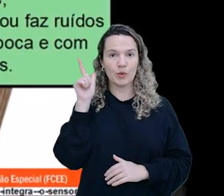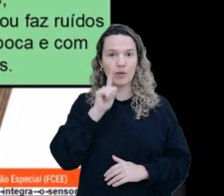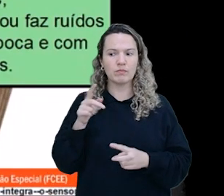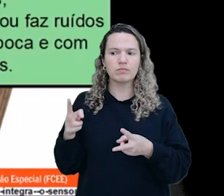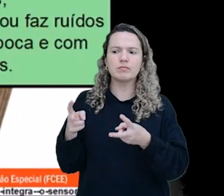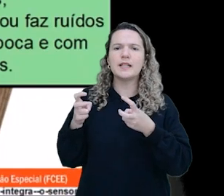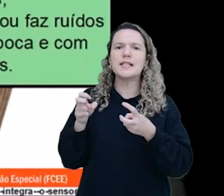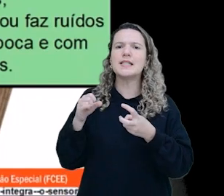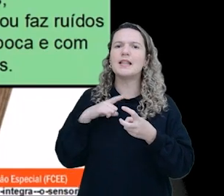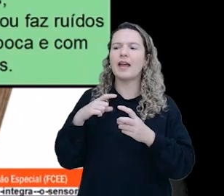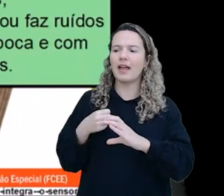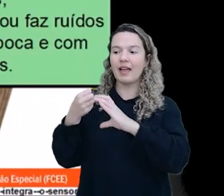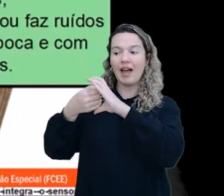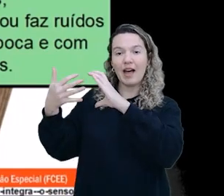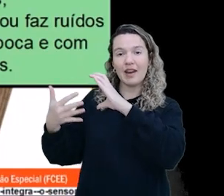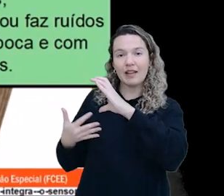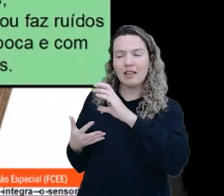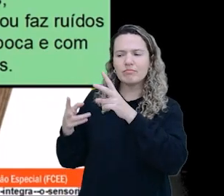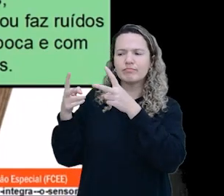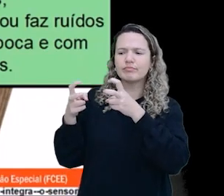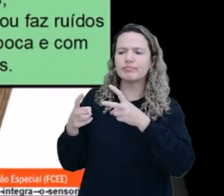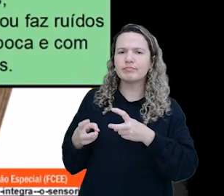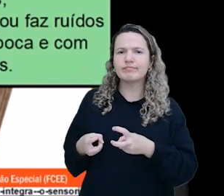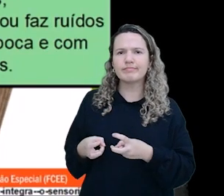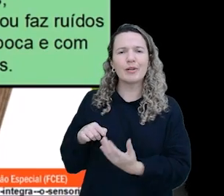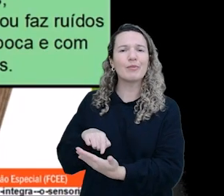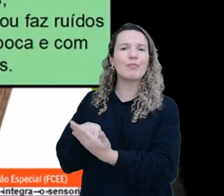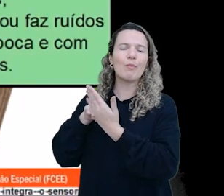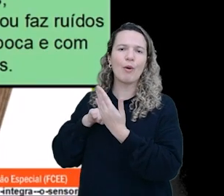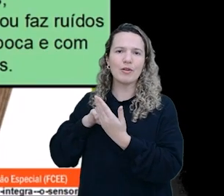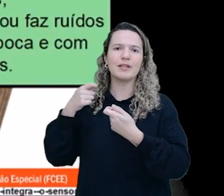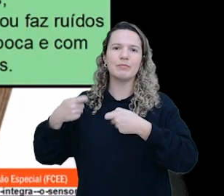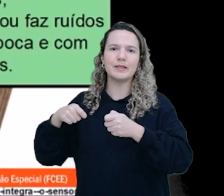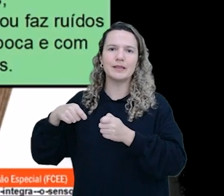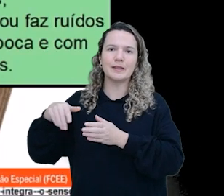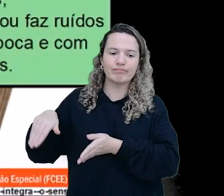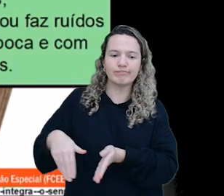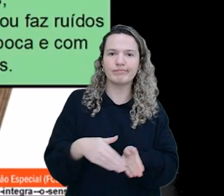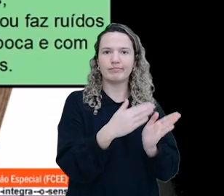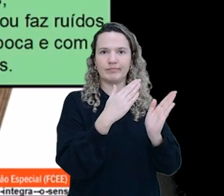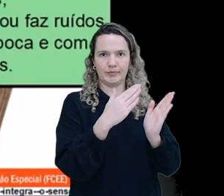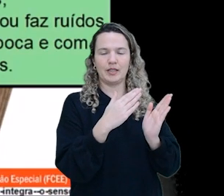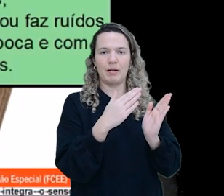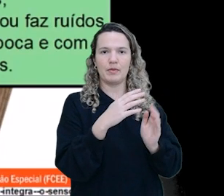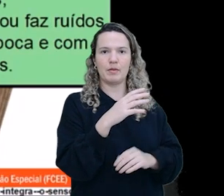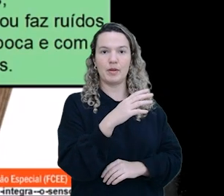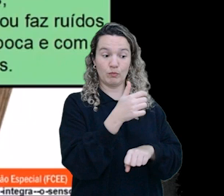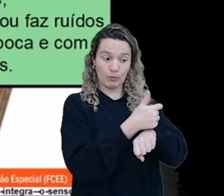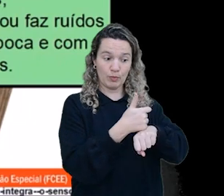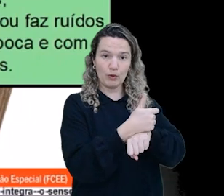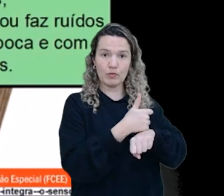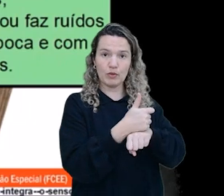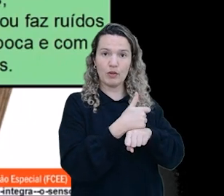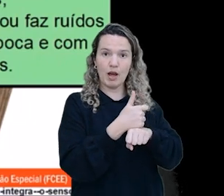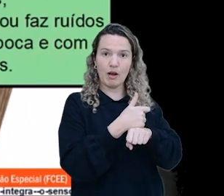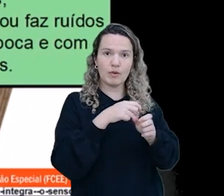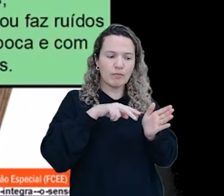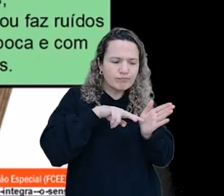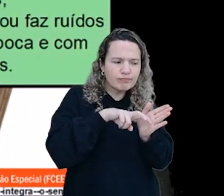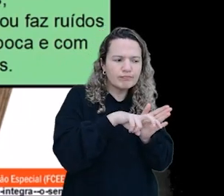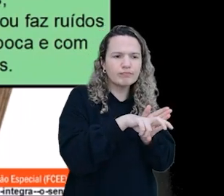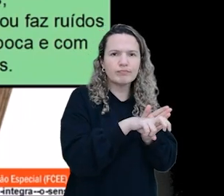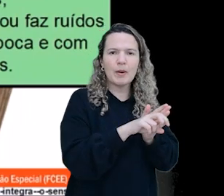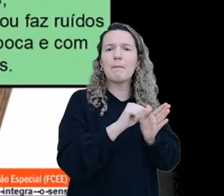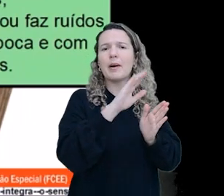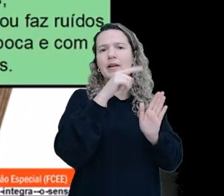perceber se há sintomas que podem sugerir algum encaminhamento para algum especialista a fim de investigar com